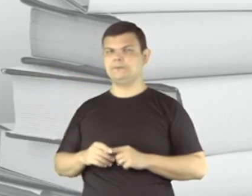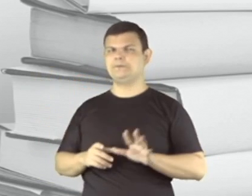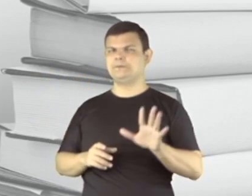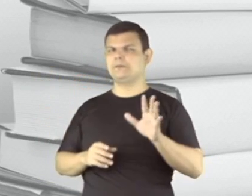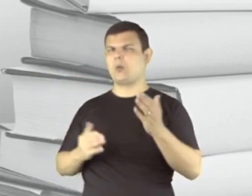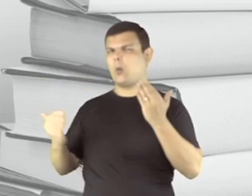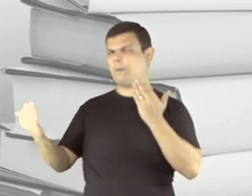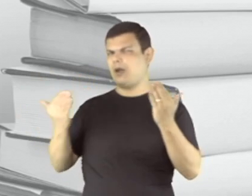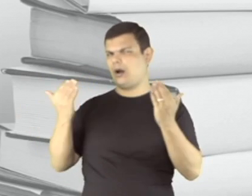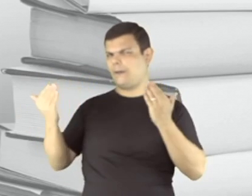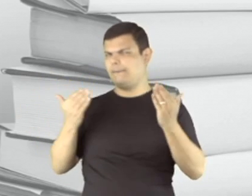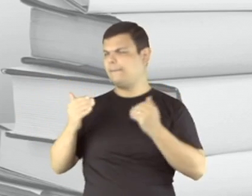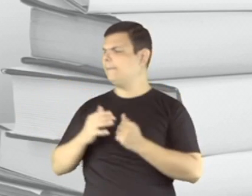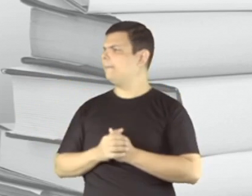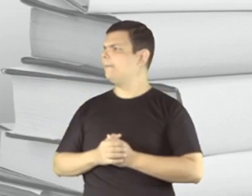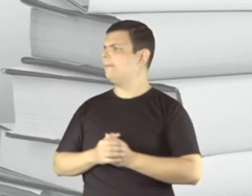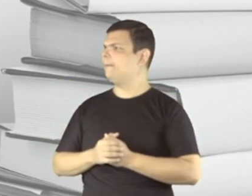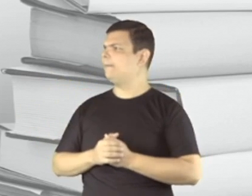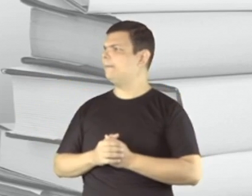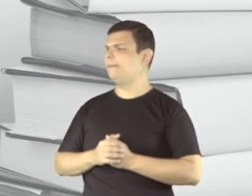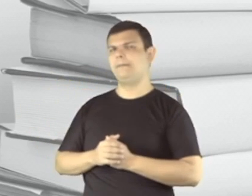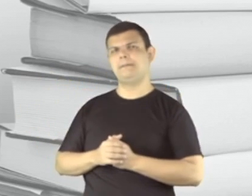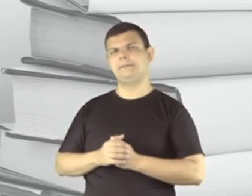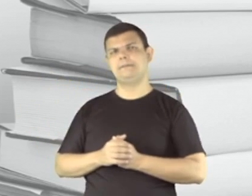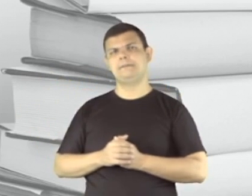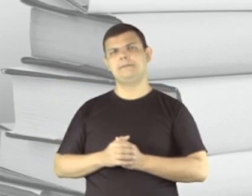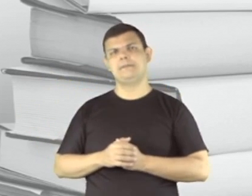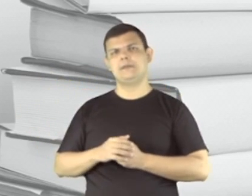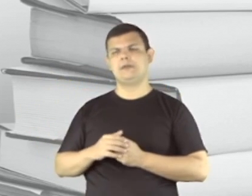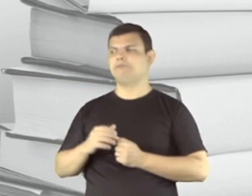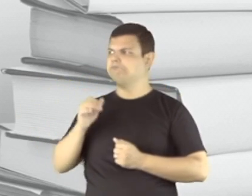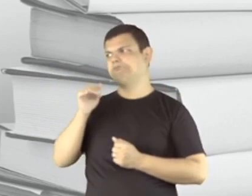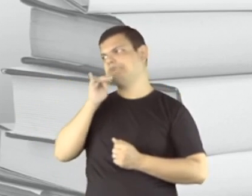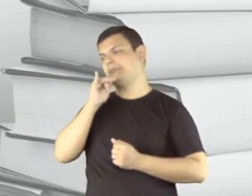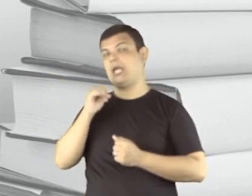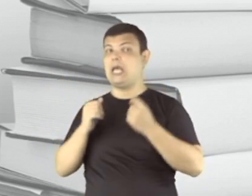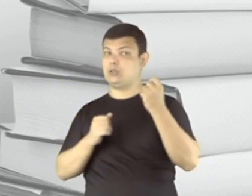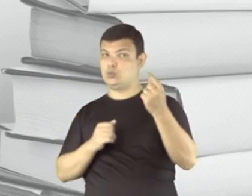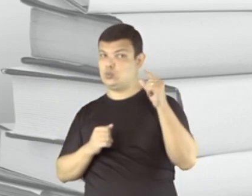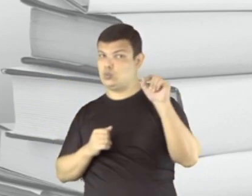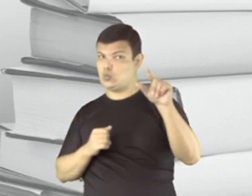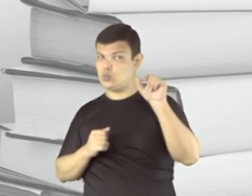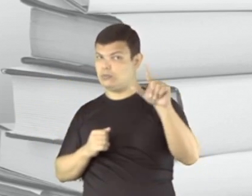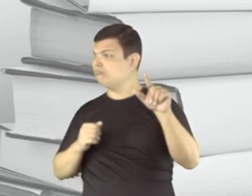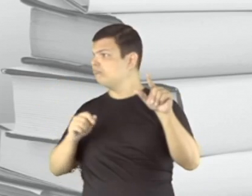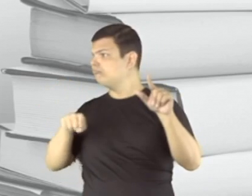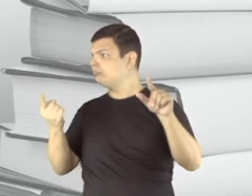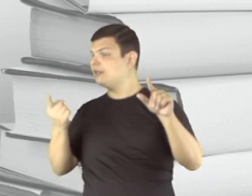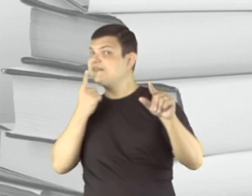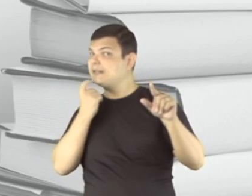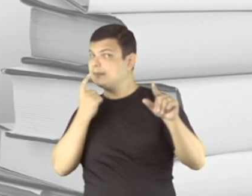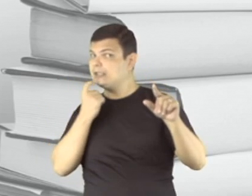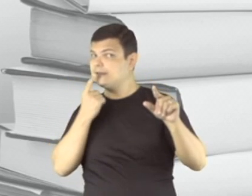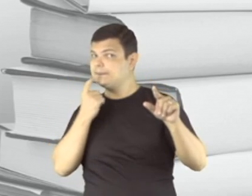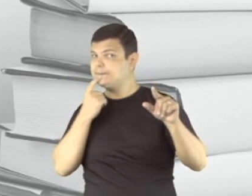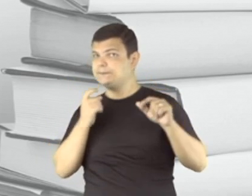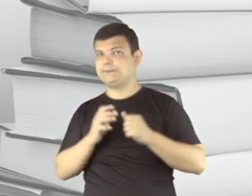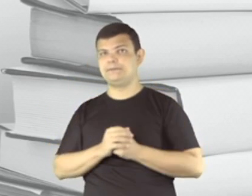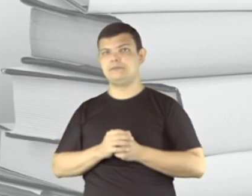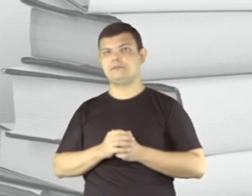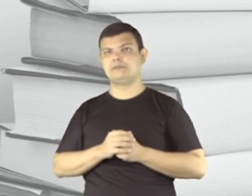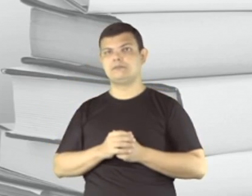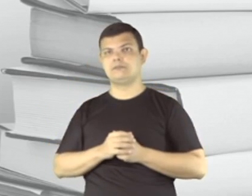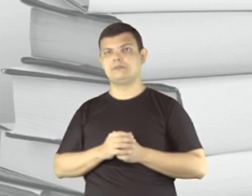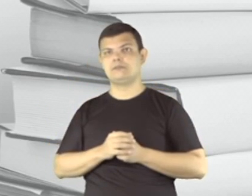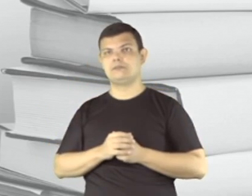uma comparação. Aqui eu tenho uma figura azul e eu tenho uma figura vermelha. Vamos